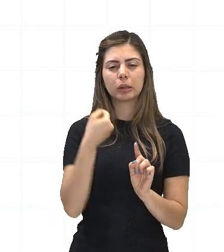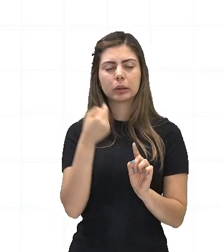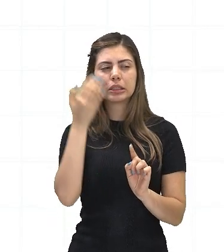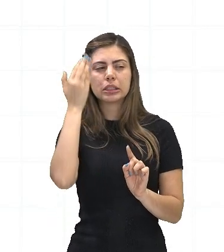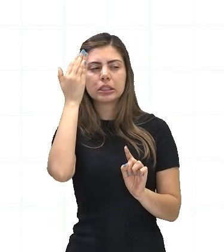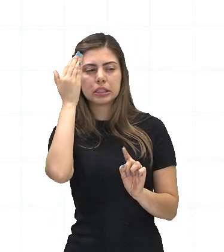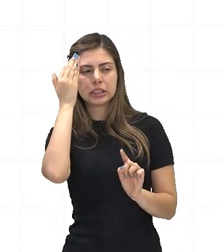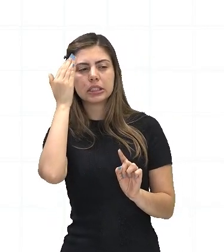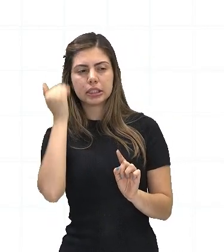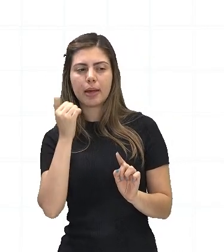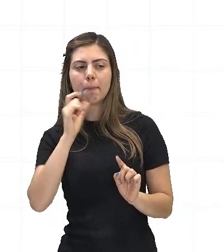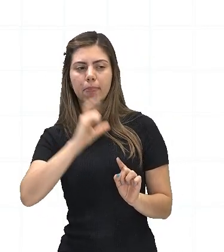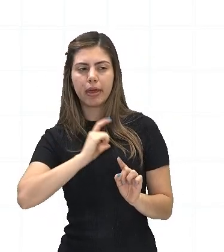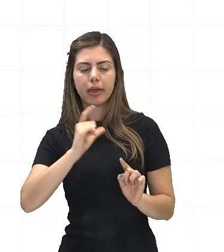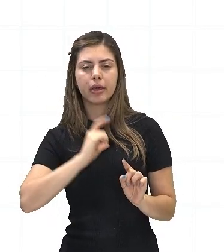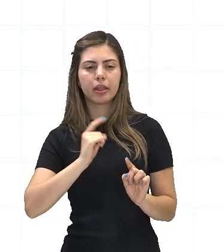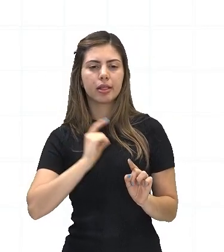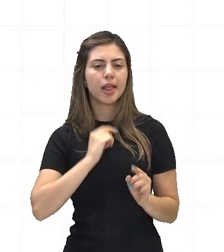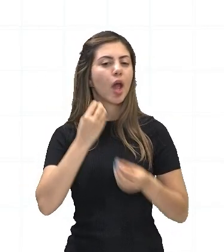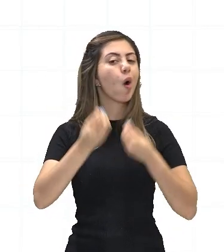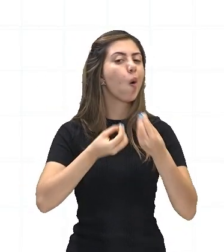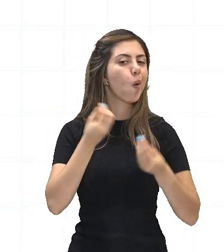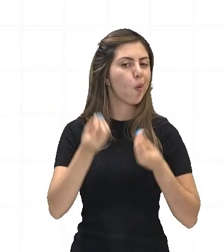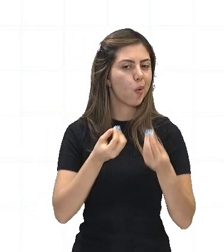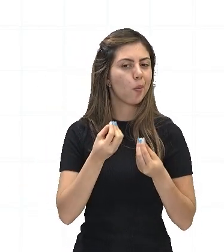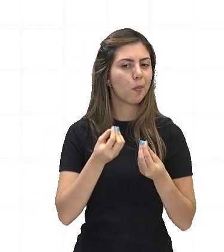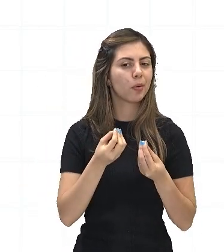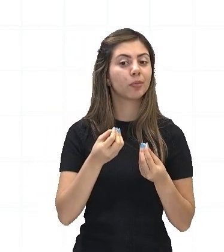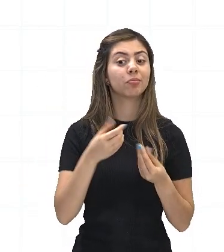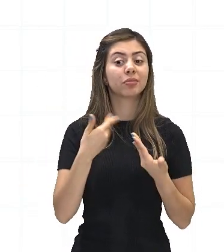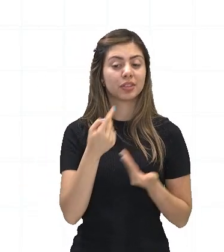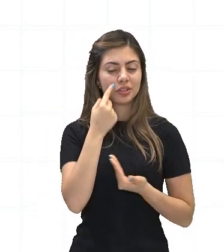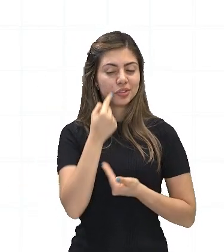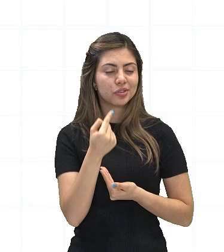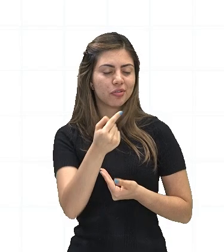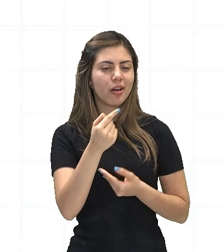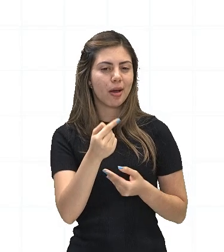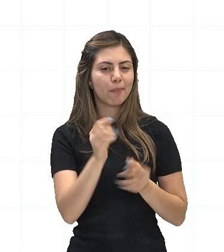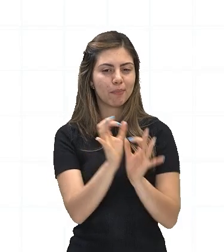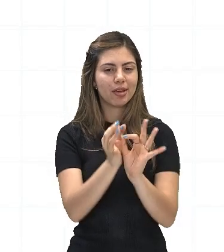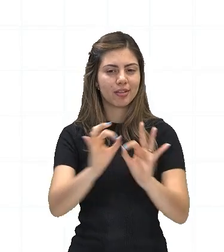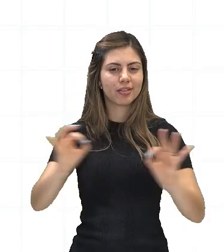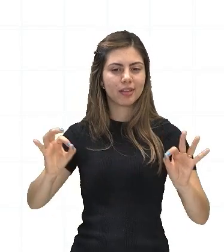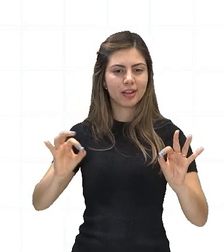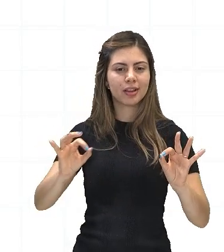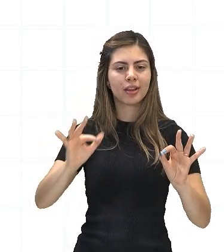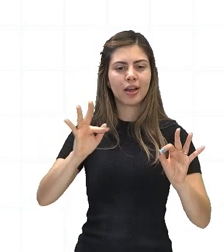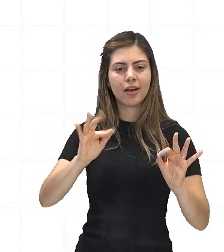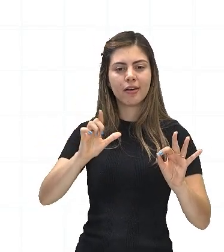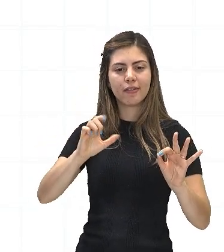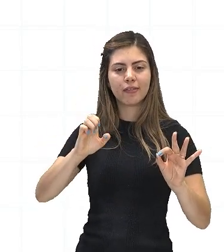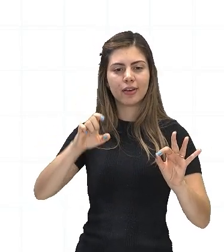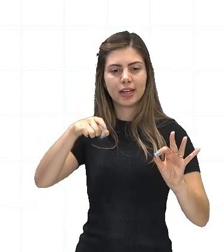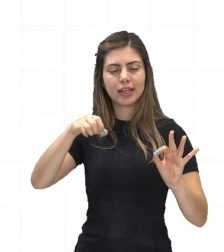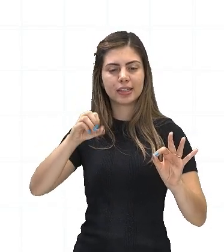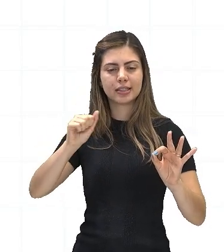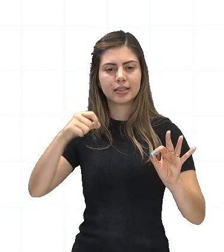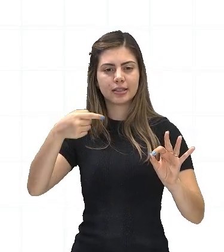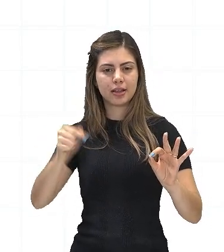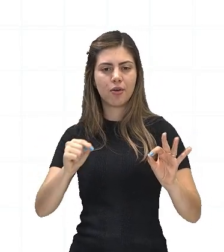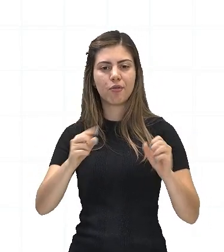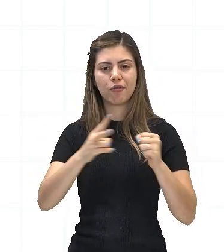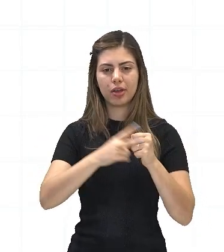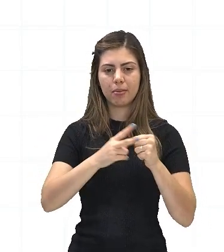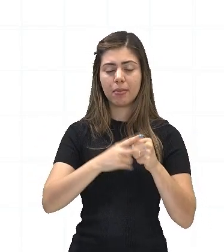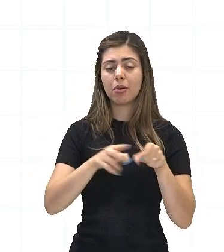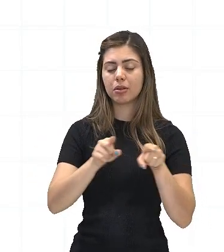determinado, identificado, definido por meio da flexão verbal e do contexto. Então, olha como